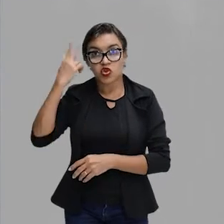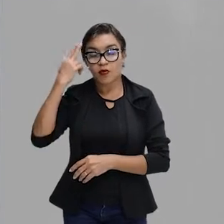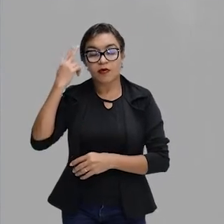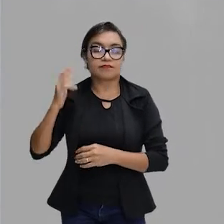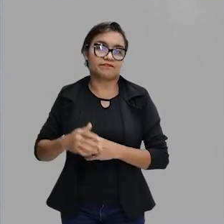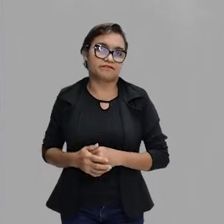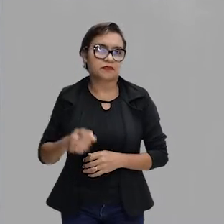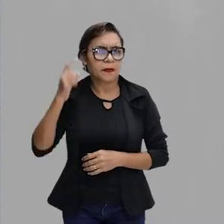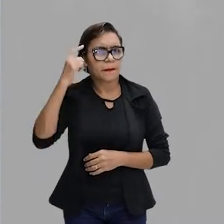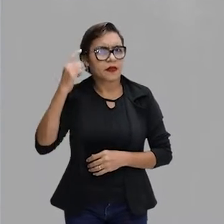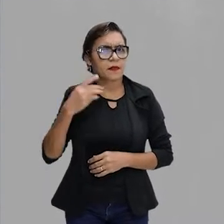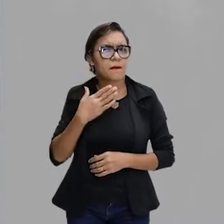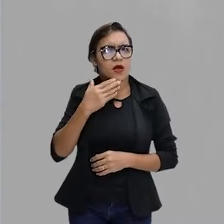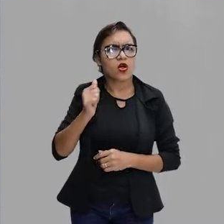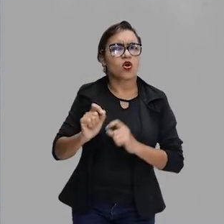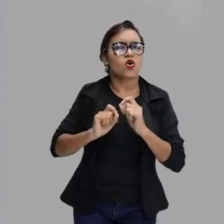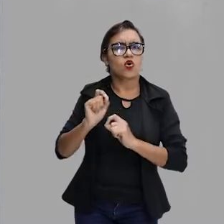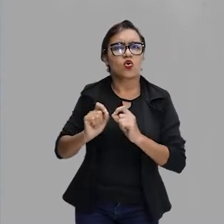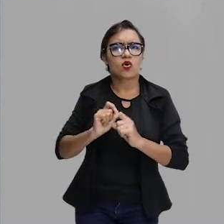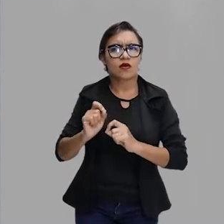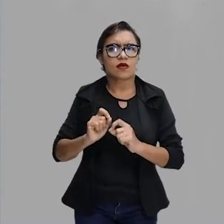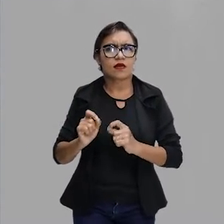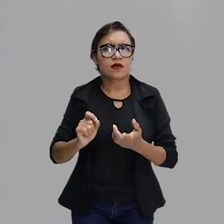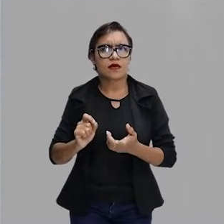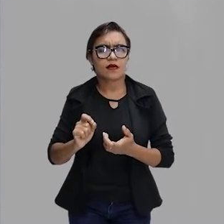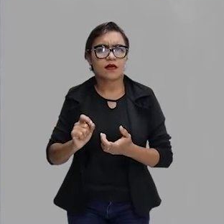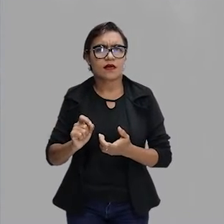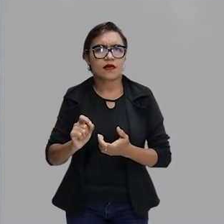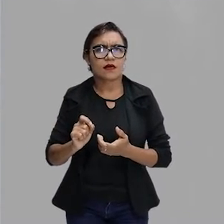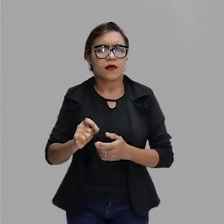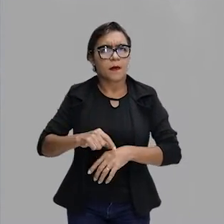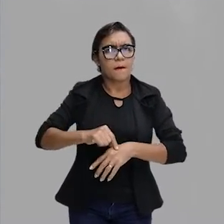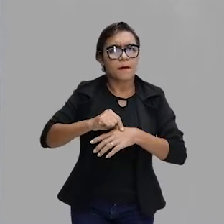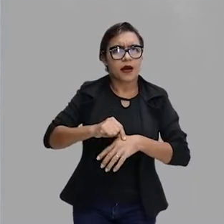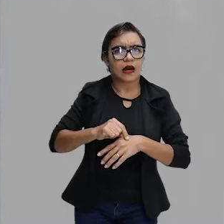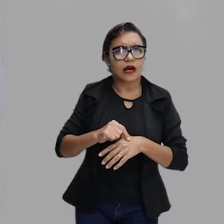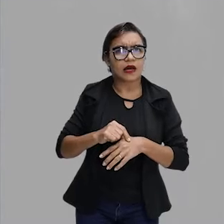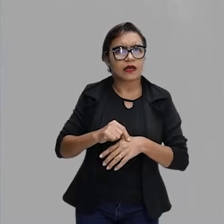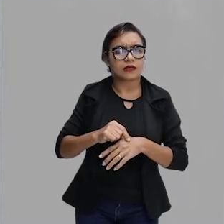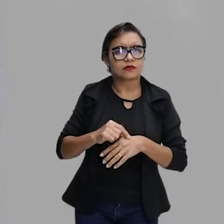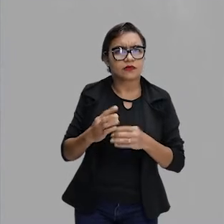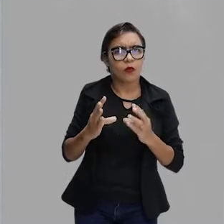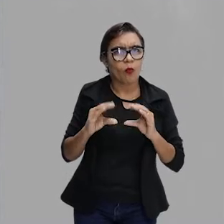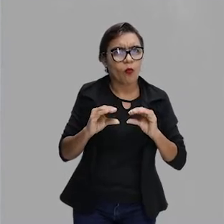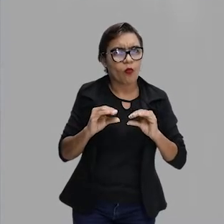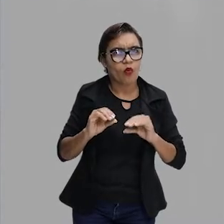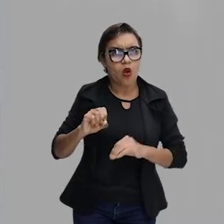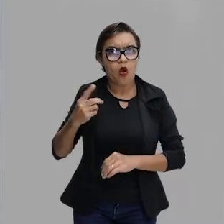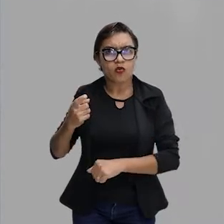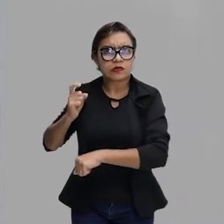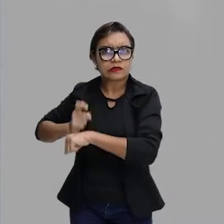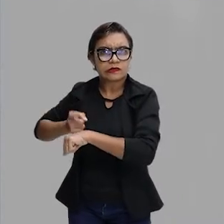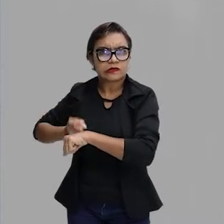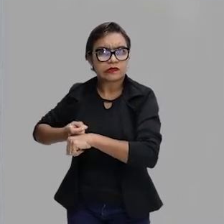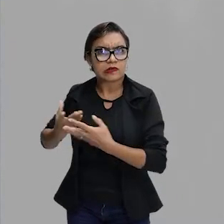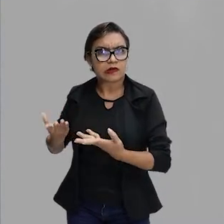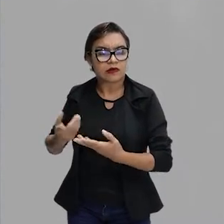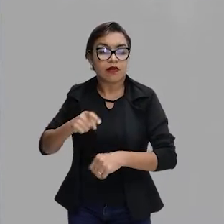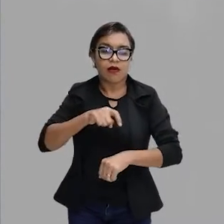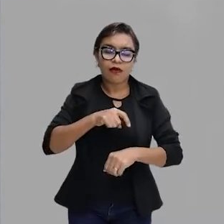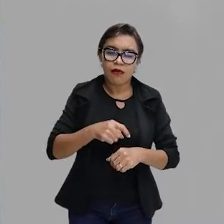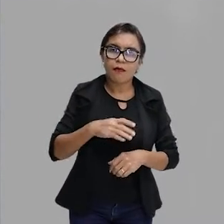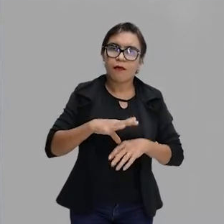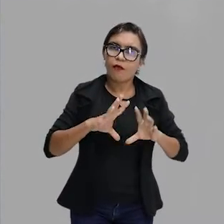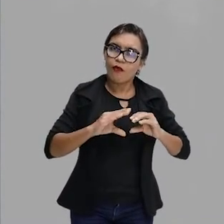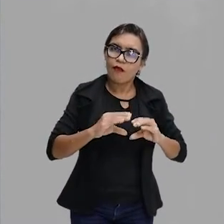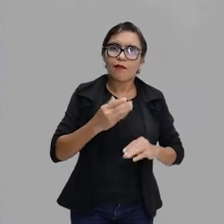comigo, o que é melhor? Tu vai comer uma carnezinha, aquela que tu corre assim, ó, devagarzinho, aquela que tu... Não dá, né, galera? É melhor aquela